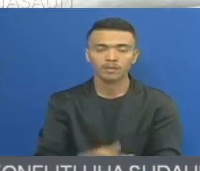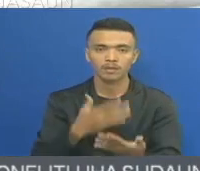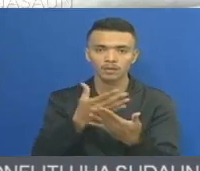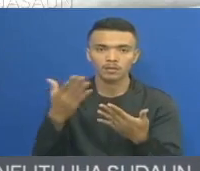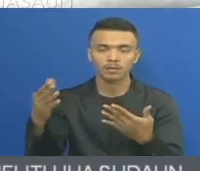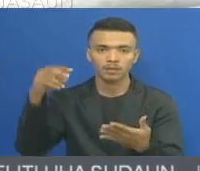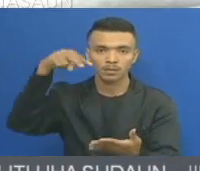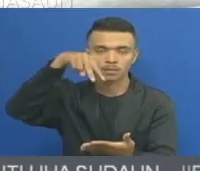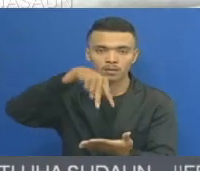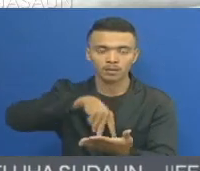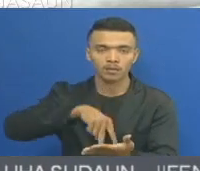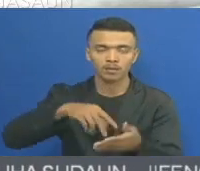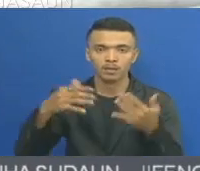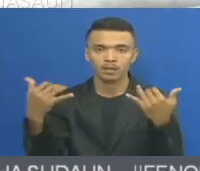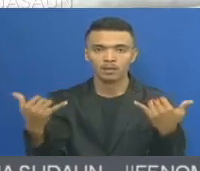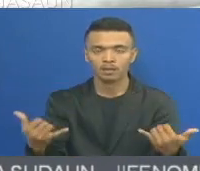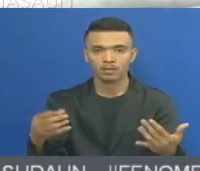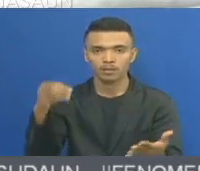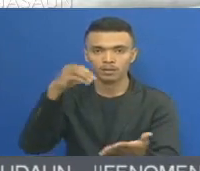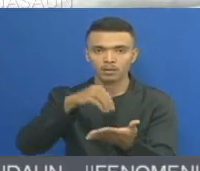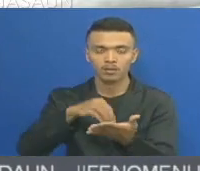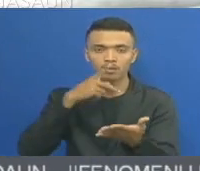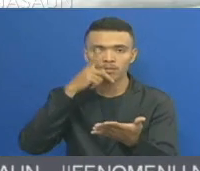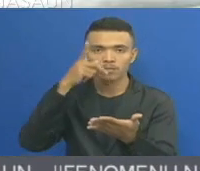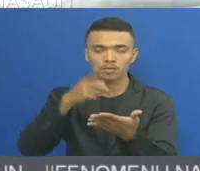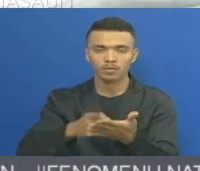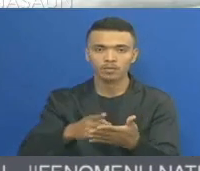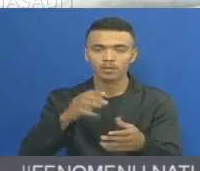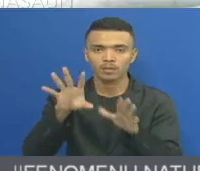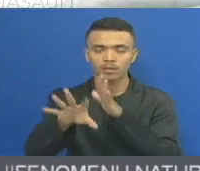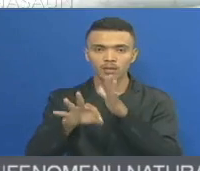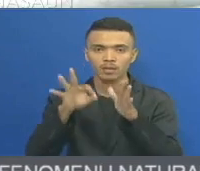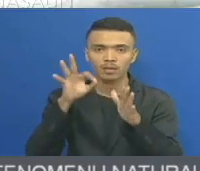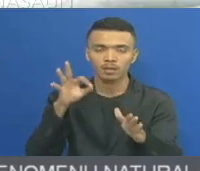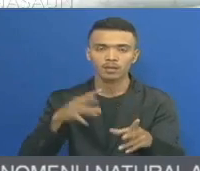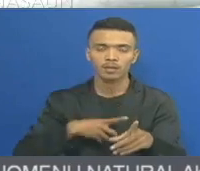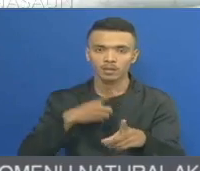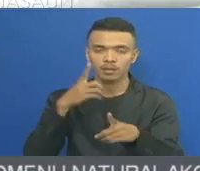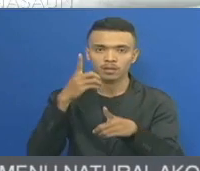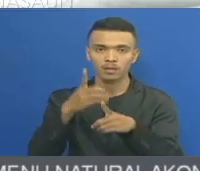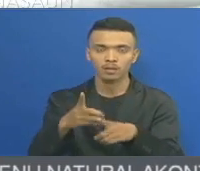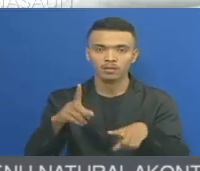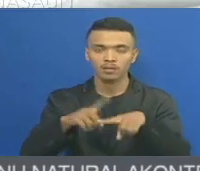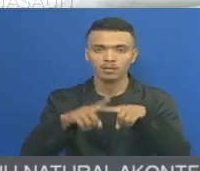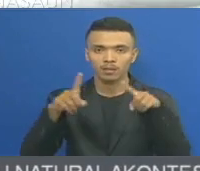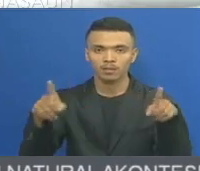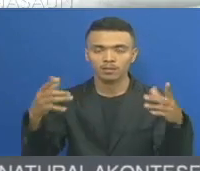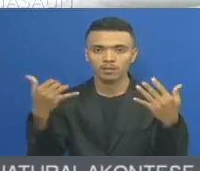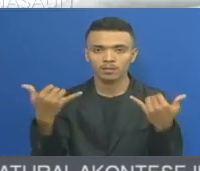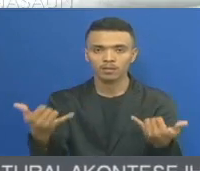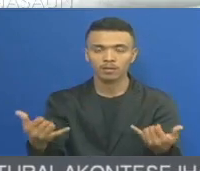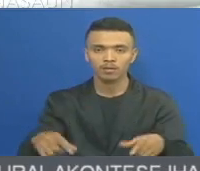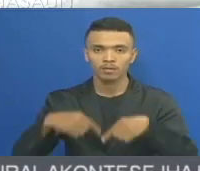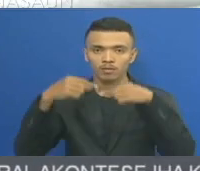at bahari. Agora a mi hata ma mi pedido para tu hetan a mi direito. Mas tu agora a mi hata ma ba